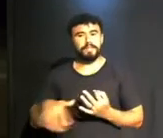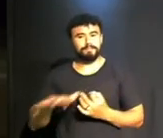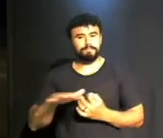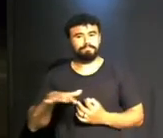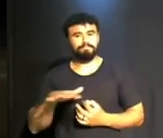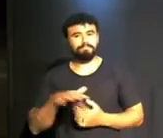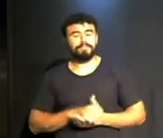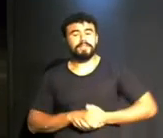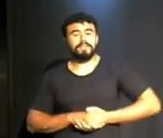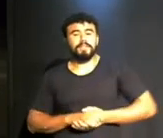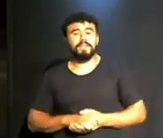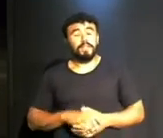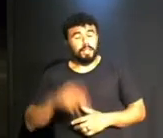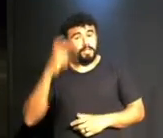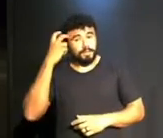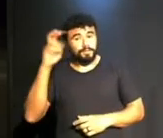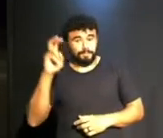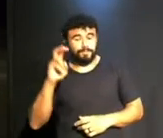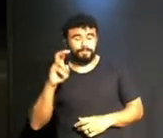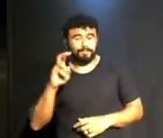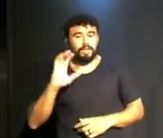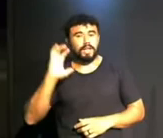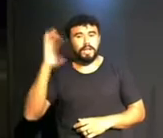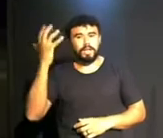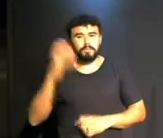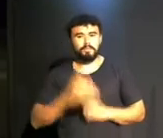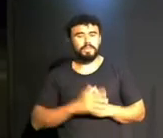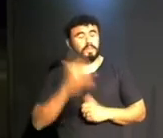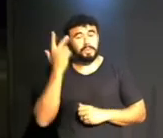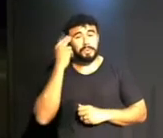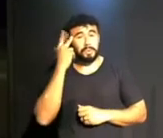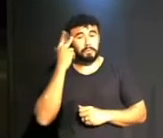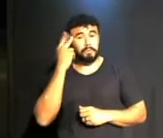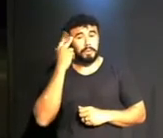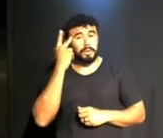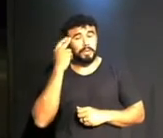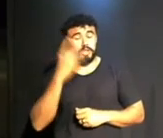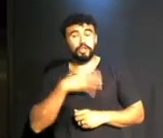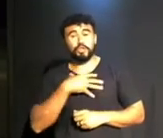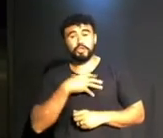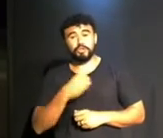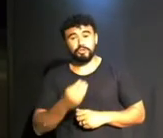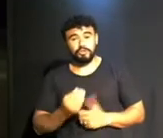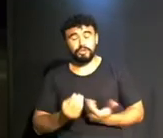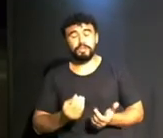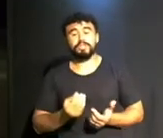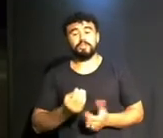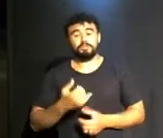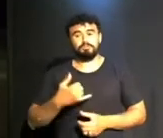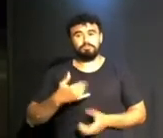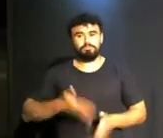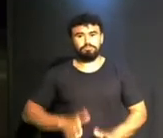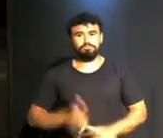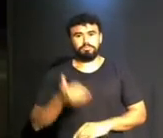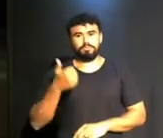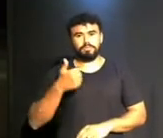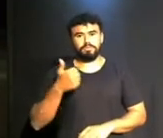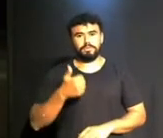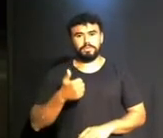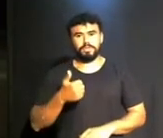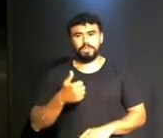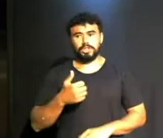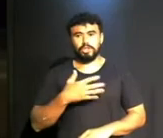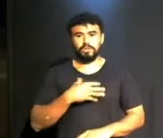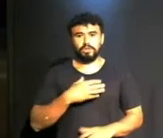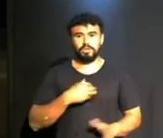Espiritual do aspecto cultural daquela época era muito normal que os filhos primogênitos me entregasse